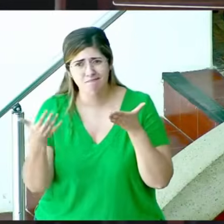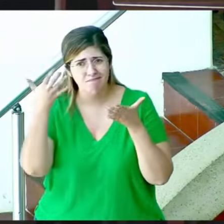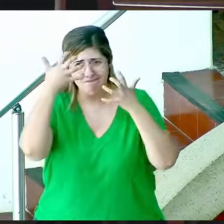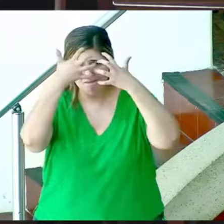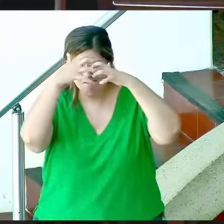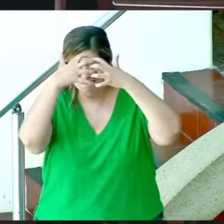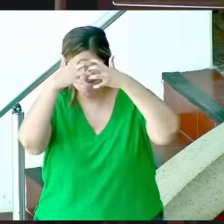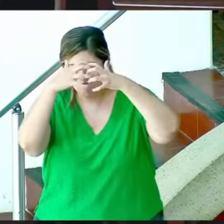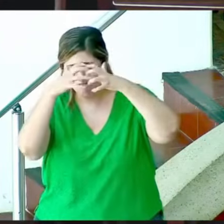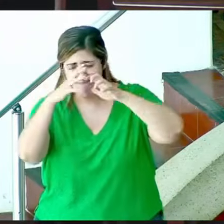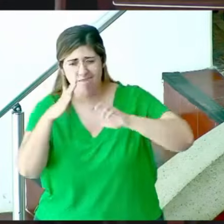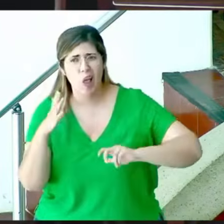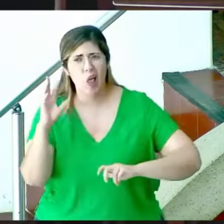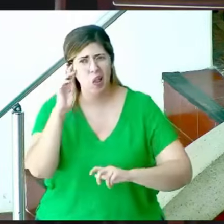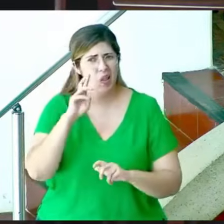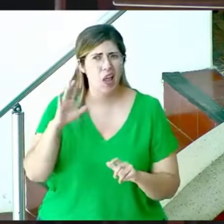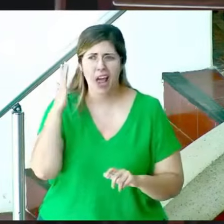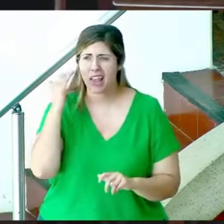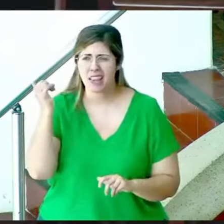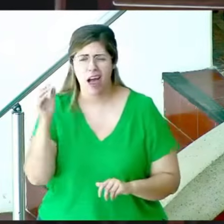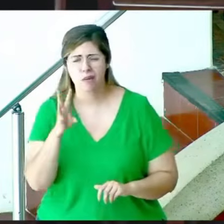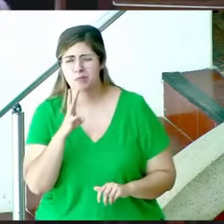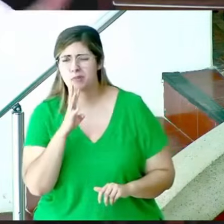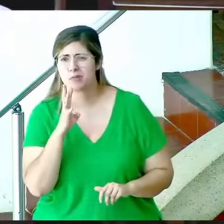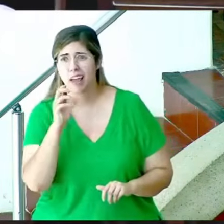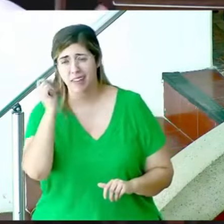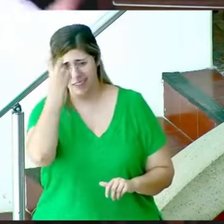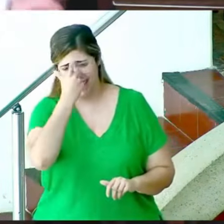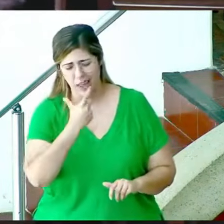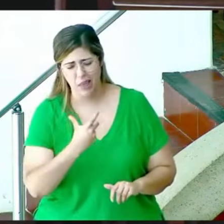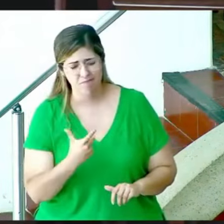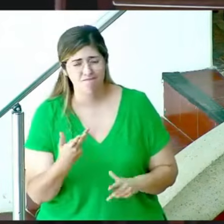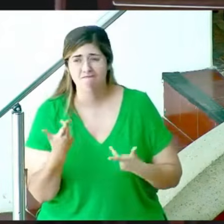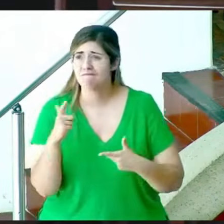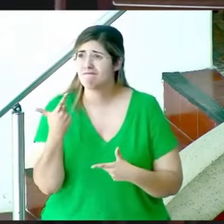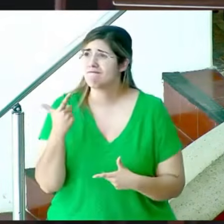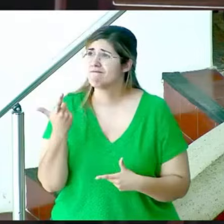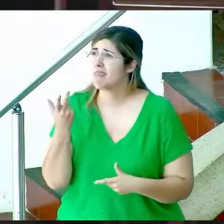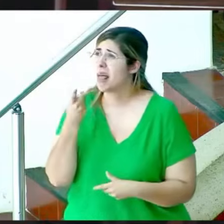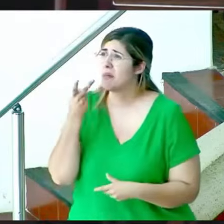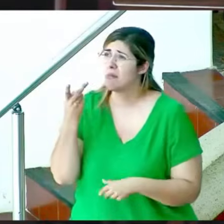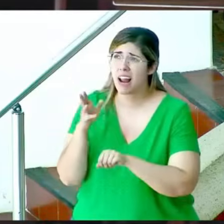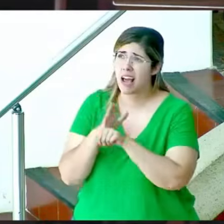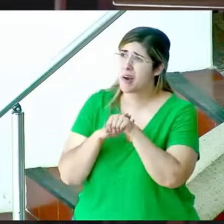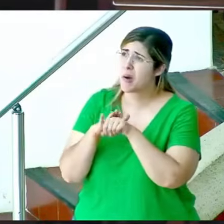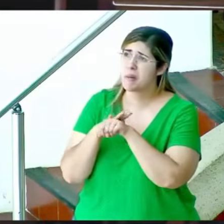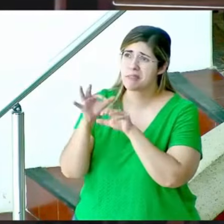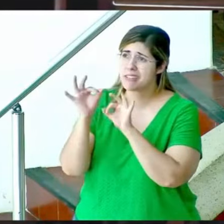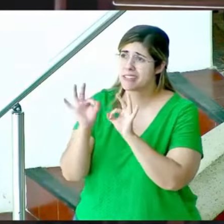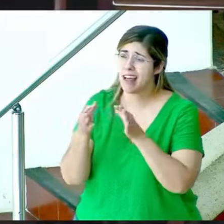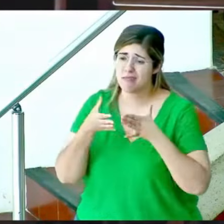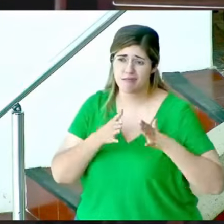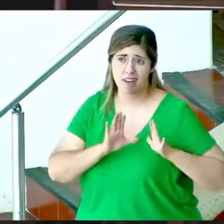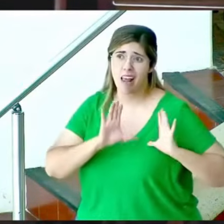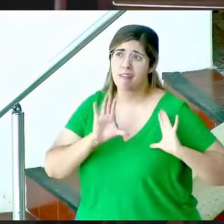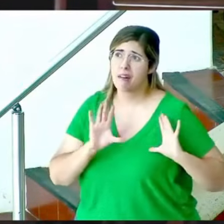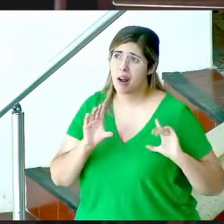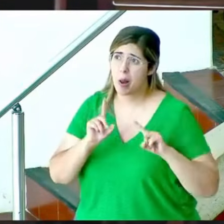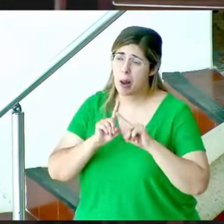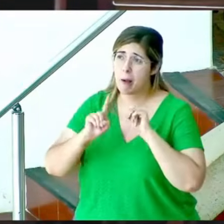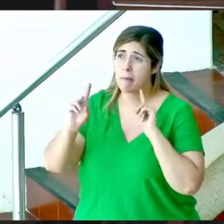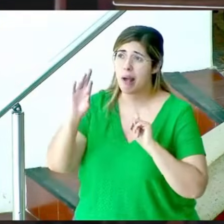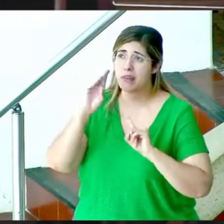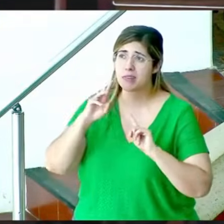me conhece, eu muitas vezes, ou na maioria das vezes, eu não tenho para quem falar, eu não tenho com quem conversar claramente e abertamente, talvez porque eu já